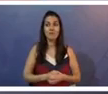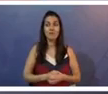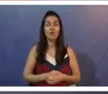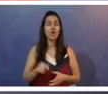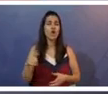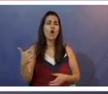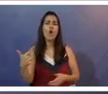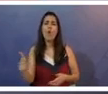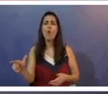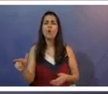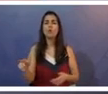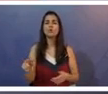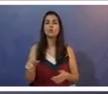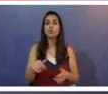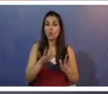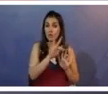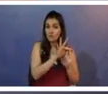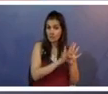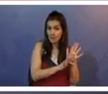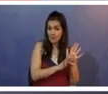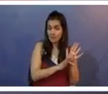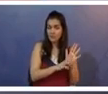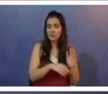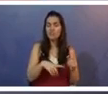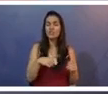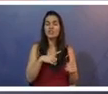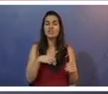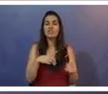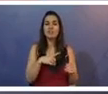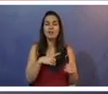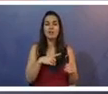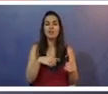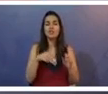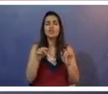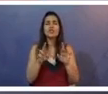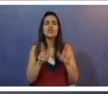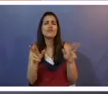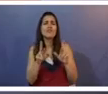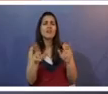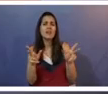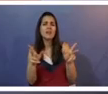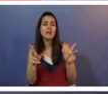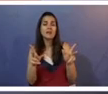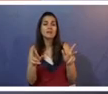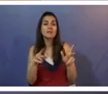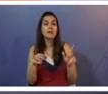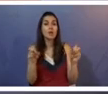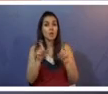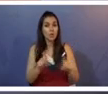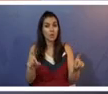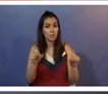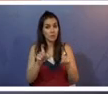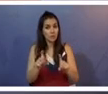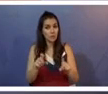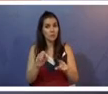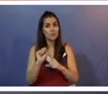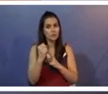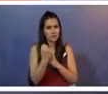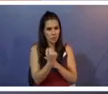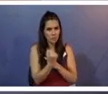e outro a respeito das desigualdades digitais. Tem, portanto, subsídio, ou seja,